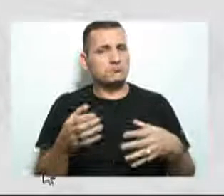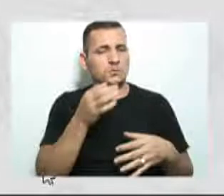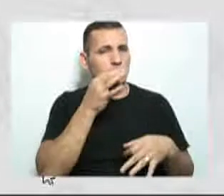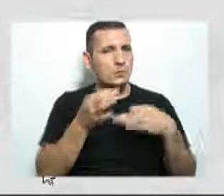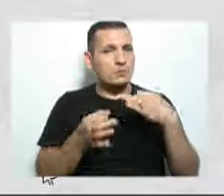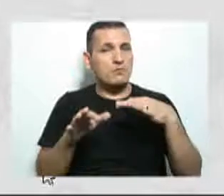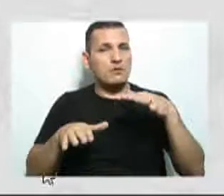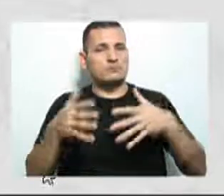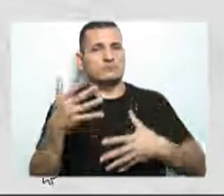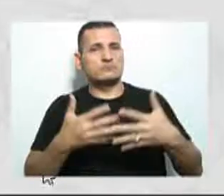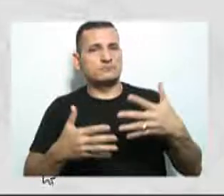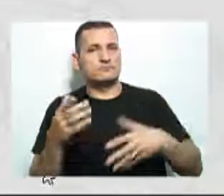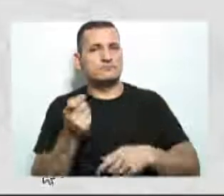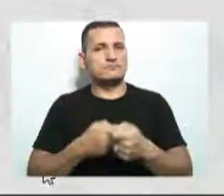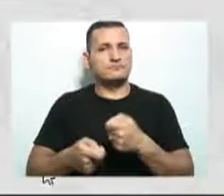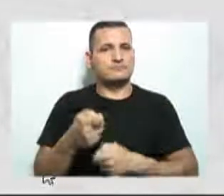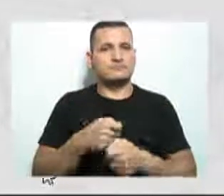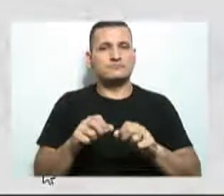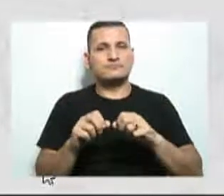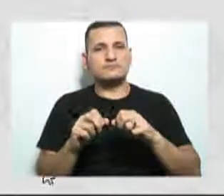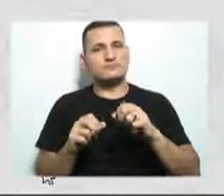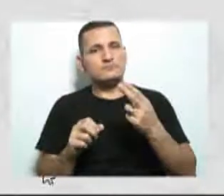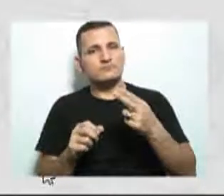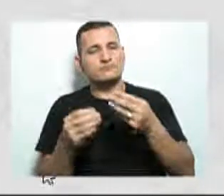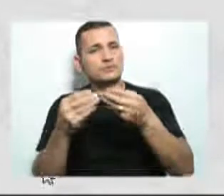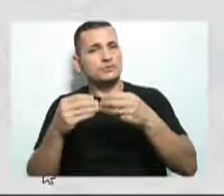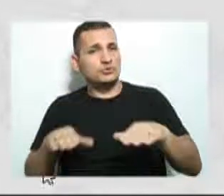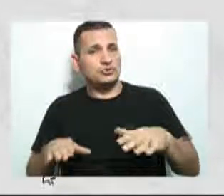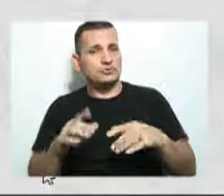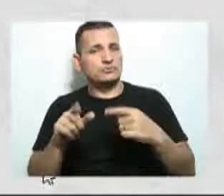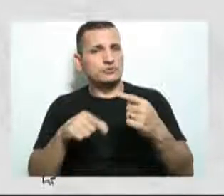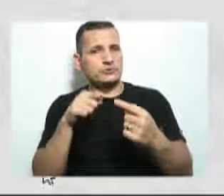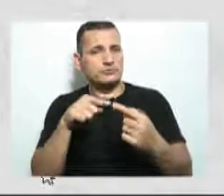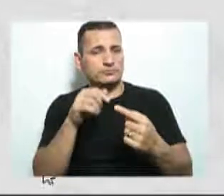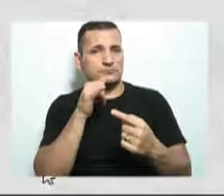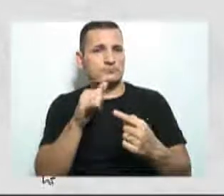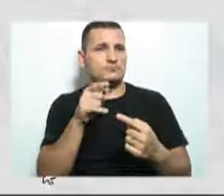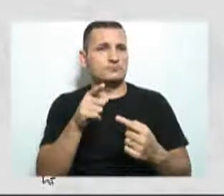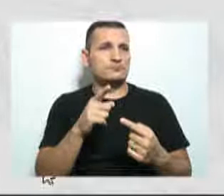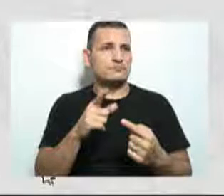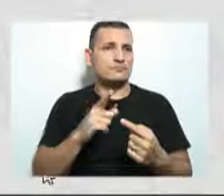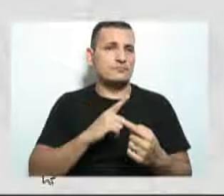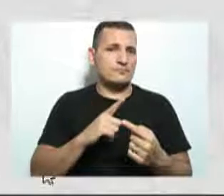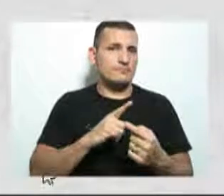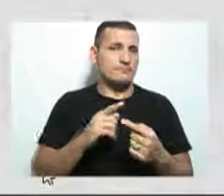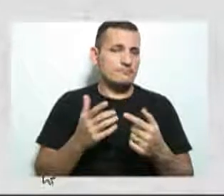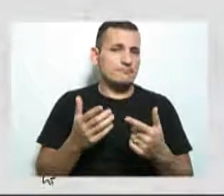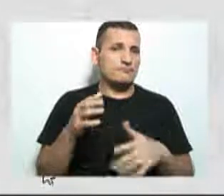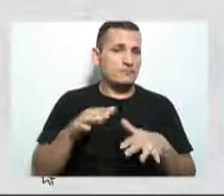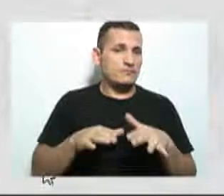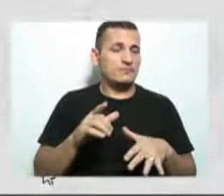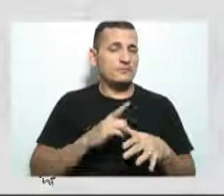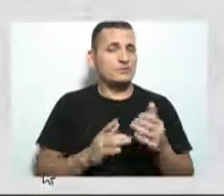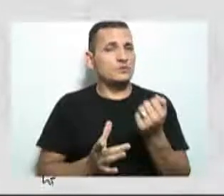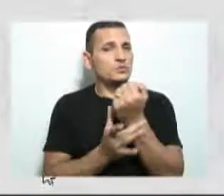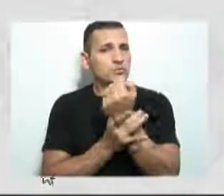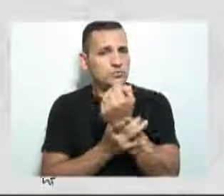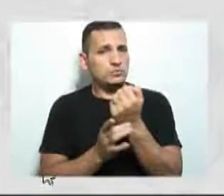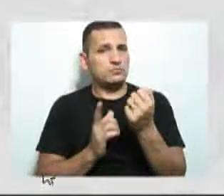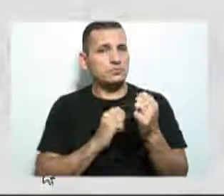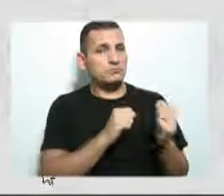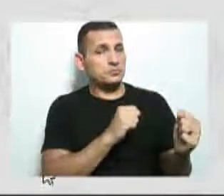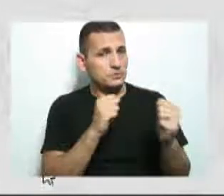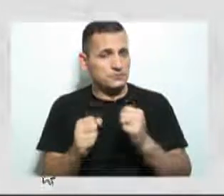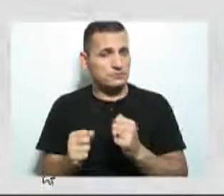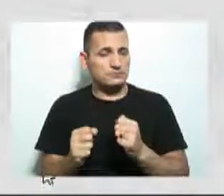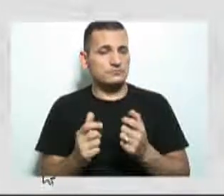atrapalham a negociação ou prejudicam as metas. Se você realmente tiver, né, bala na agulha ali, se você realmente tiver poder sobre